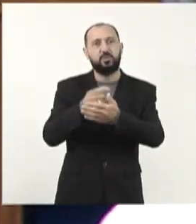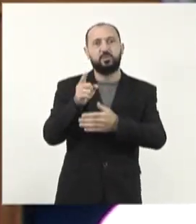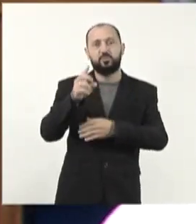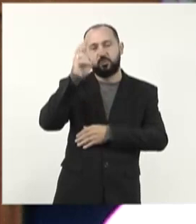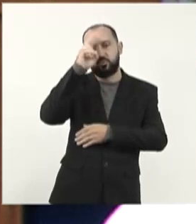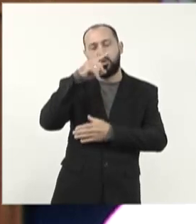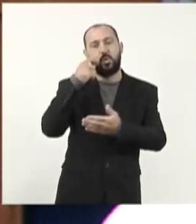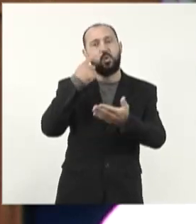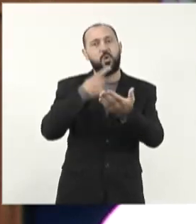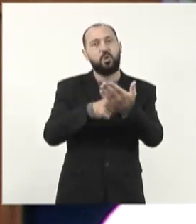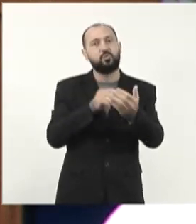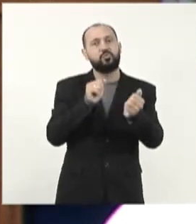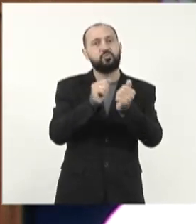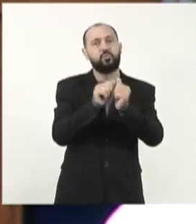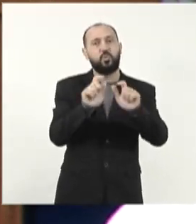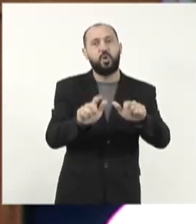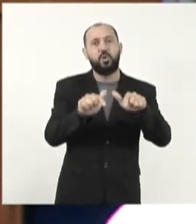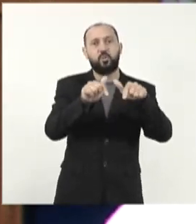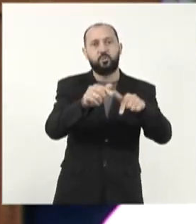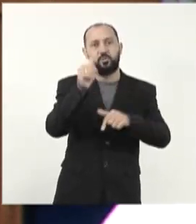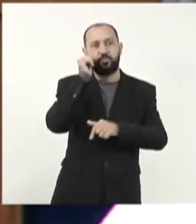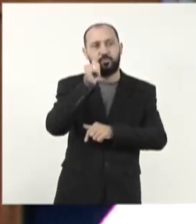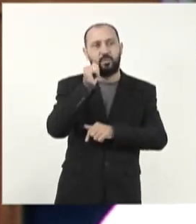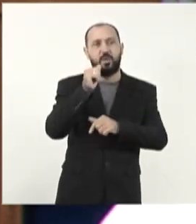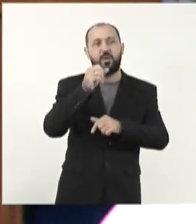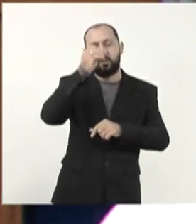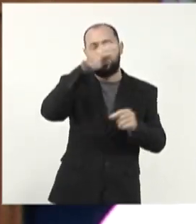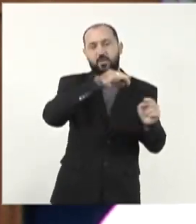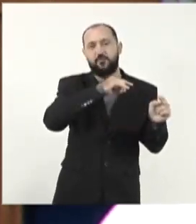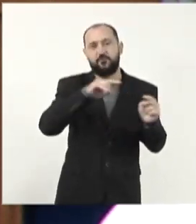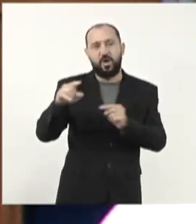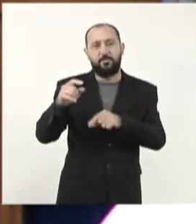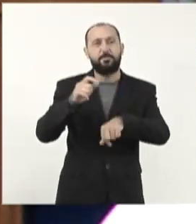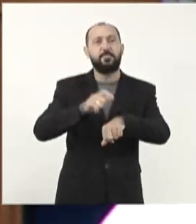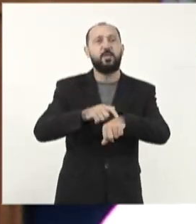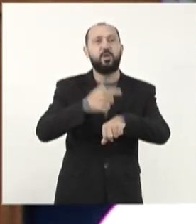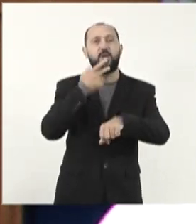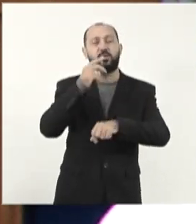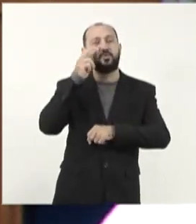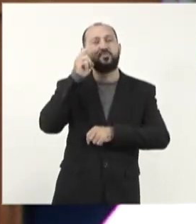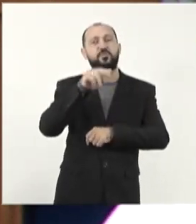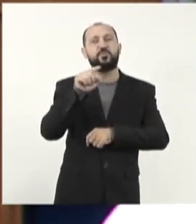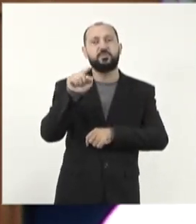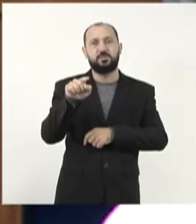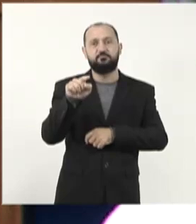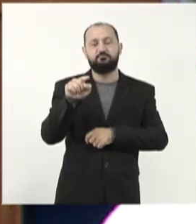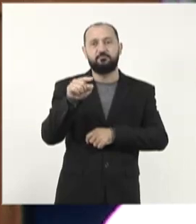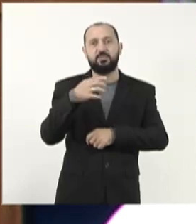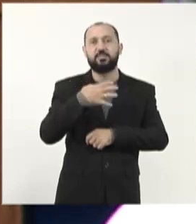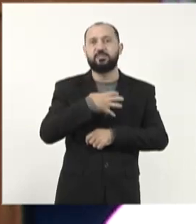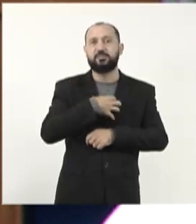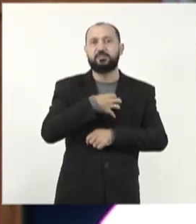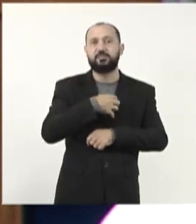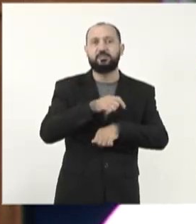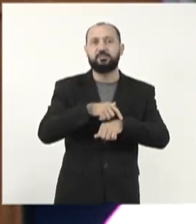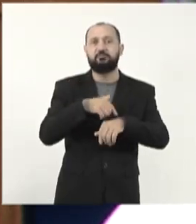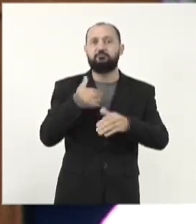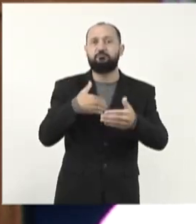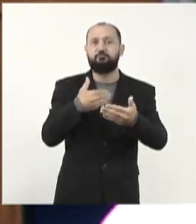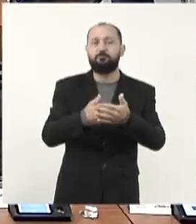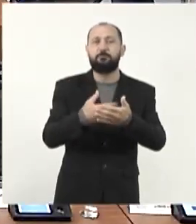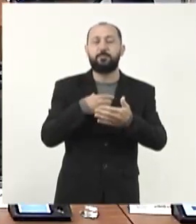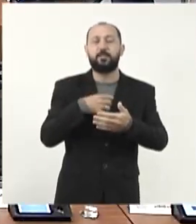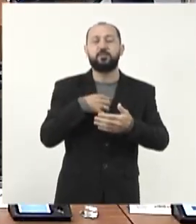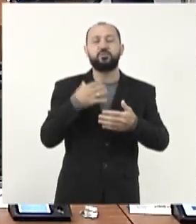história e compromisso com a luta das mulheres no enfrentamento à violência. E quando a gente viu você passando por esse processo, isso